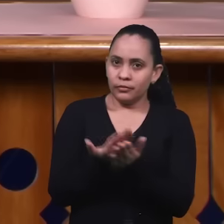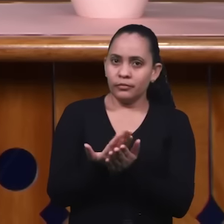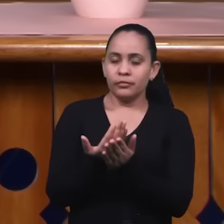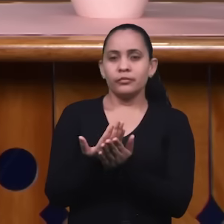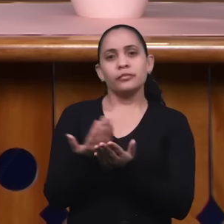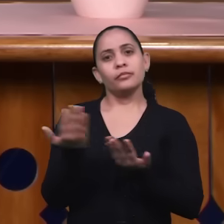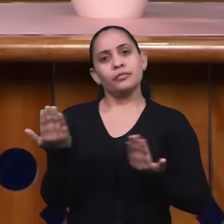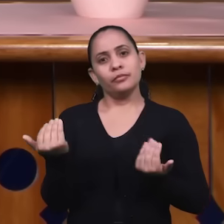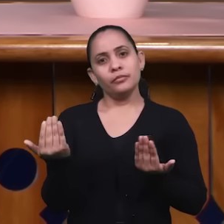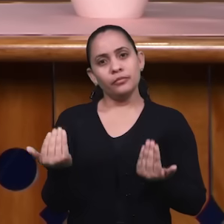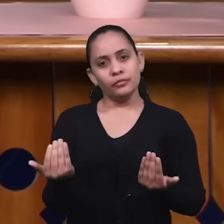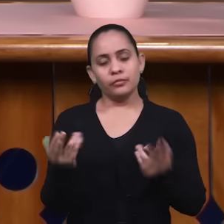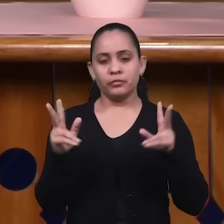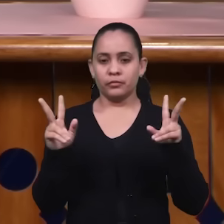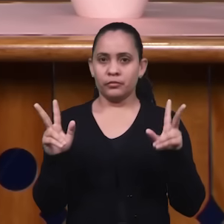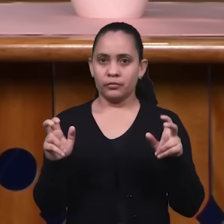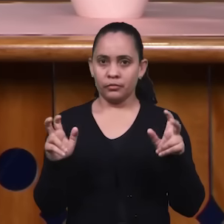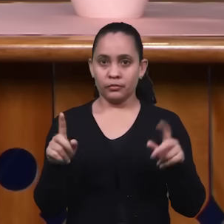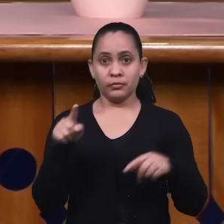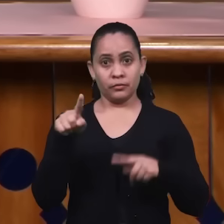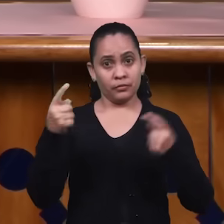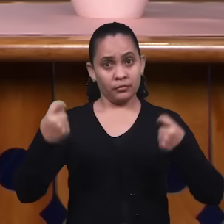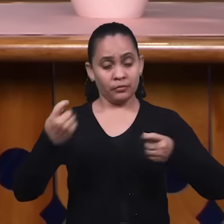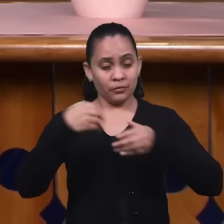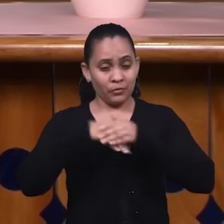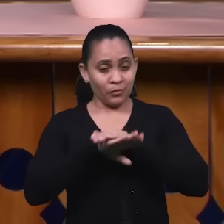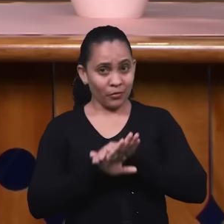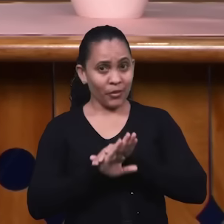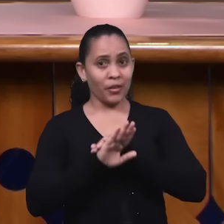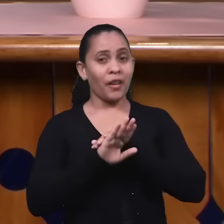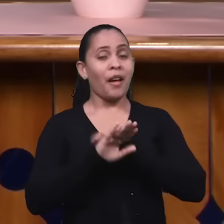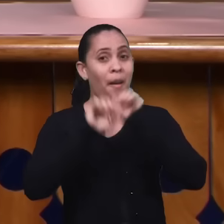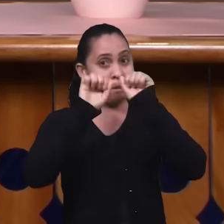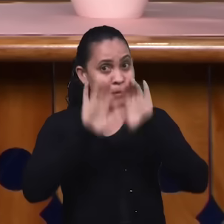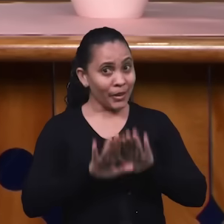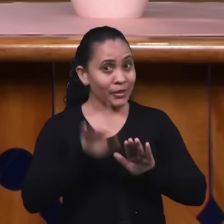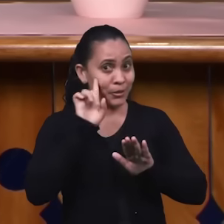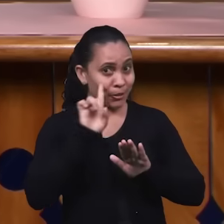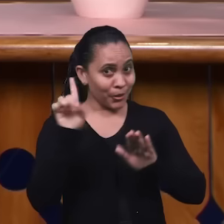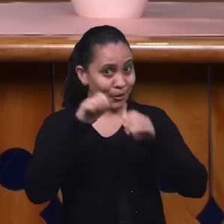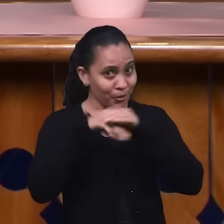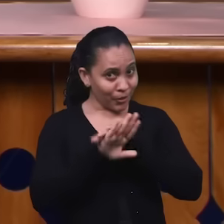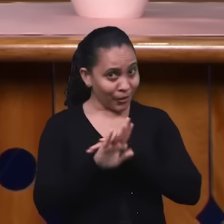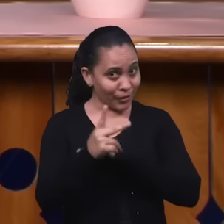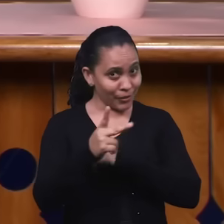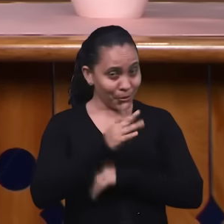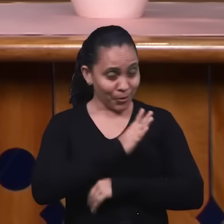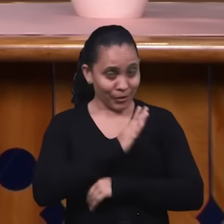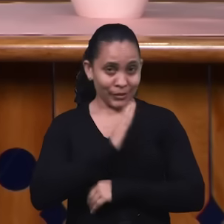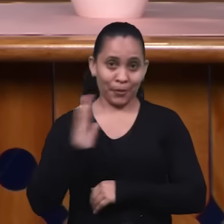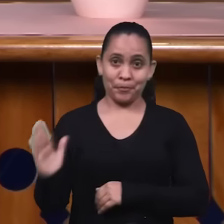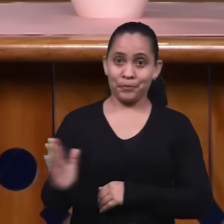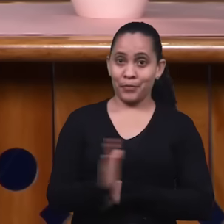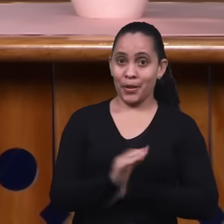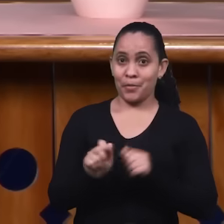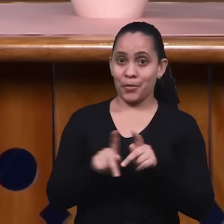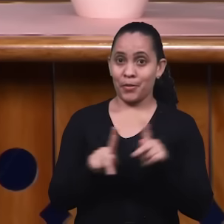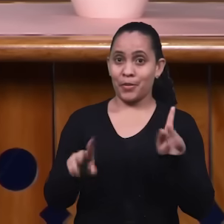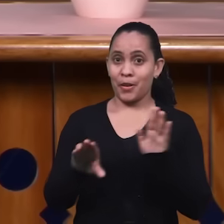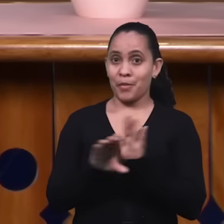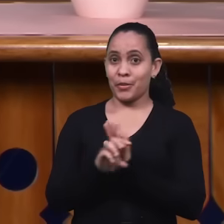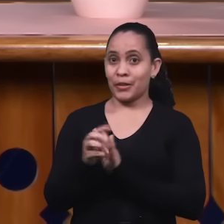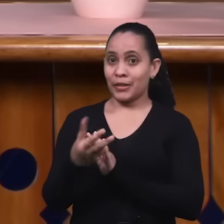nosso tema é Guarda o que tens. E para iniciar essa aula, nós vamos ler um texto da palavra que está em Apocalipse